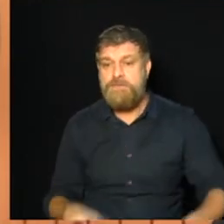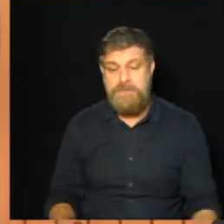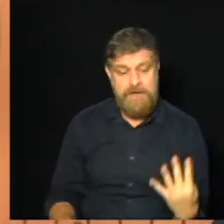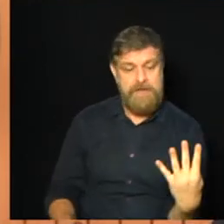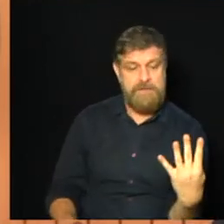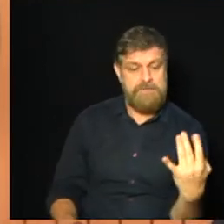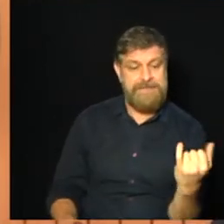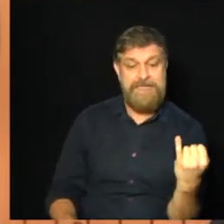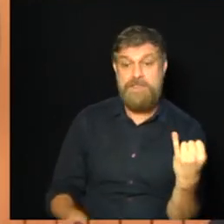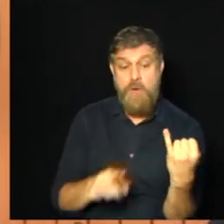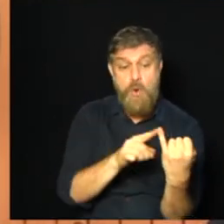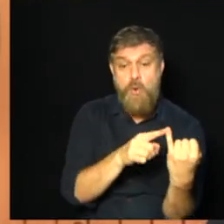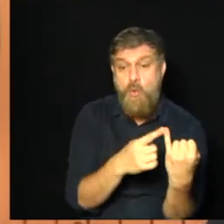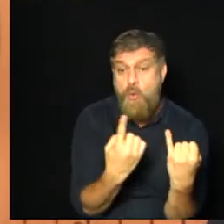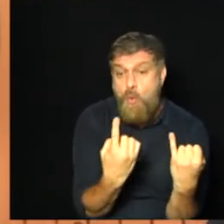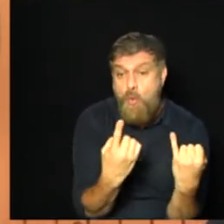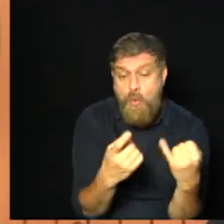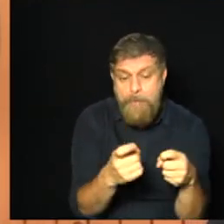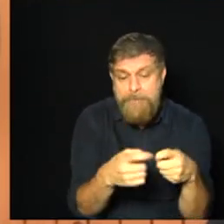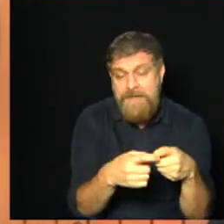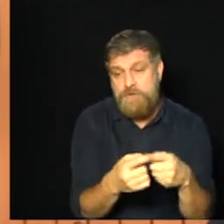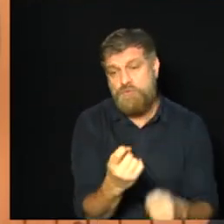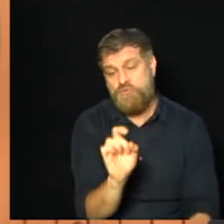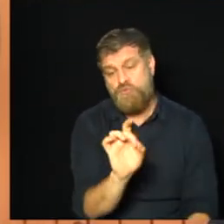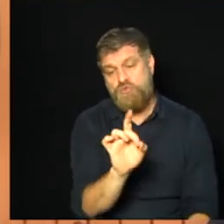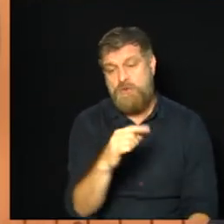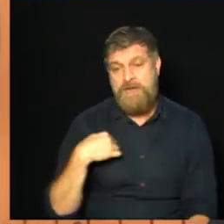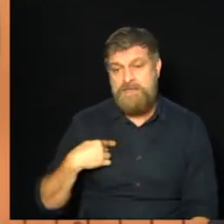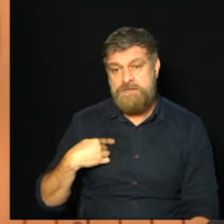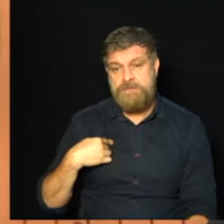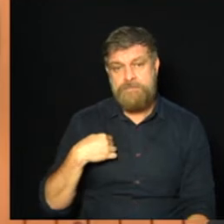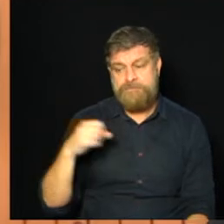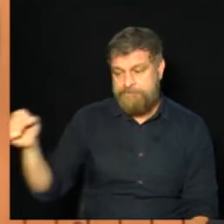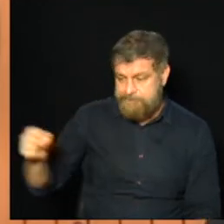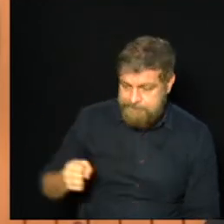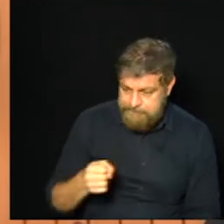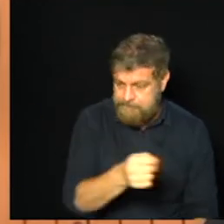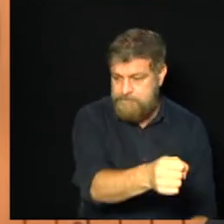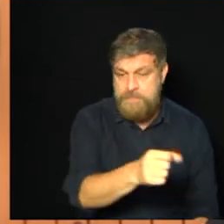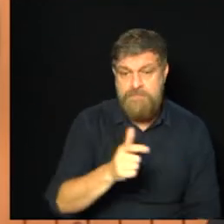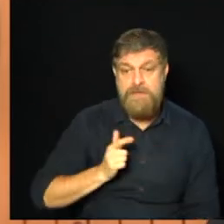situação preemente dessa, a gente teve que deslocar médico de outras